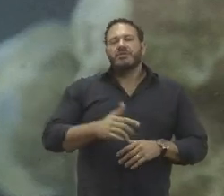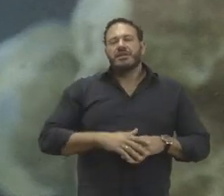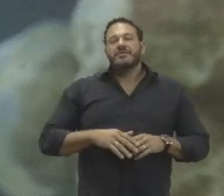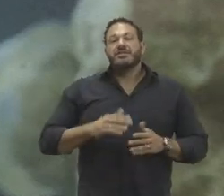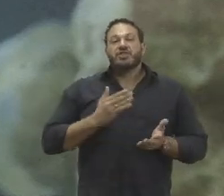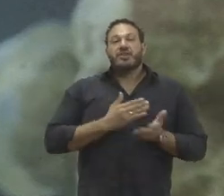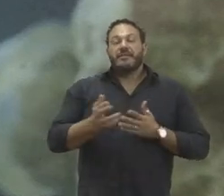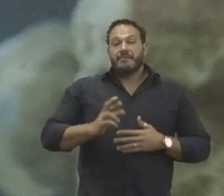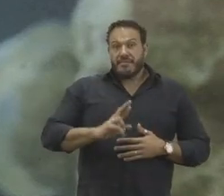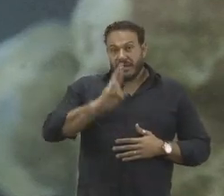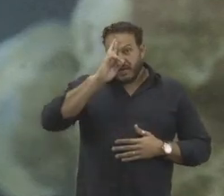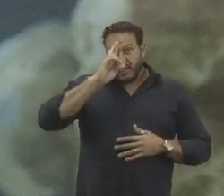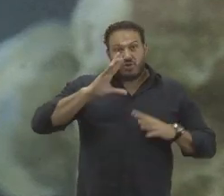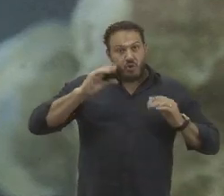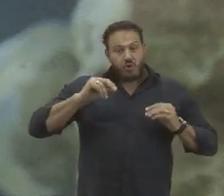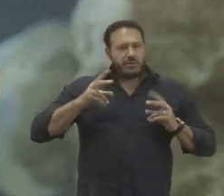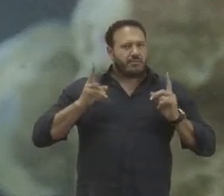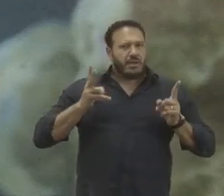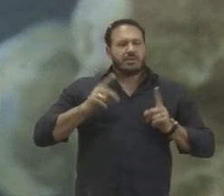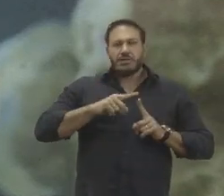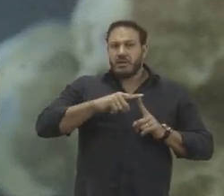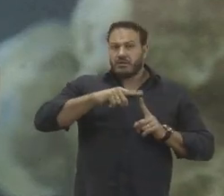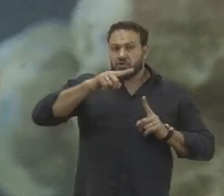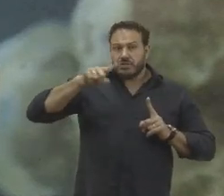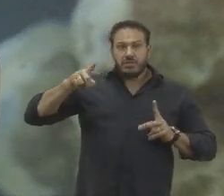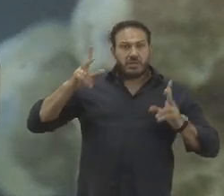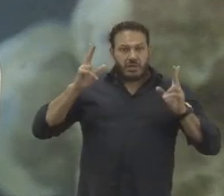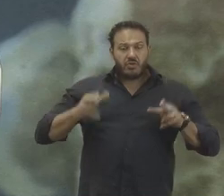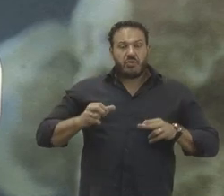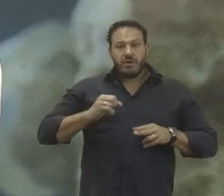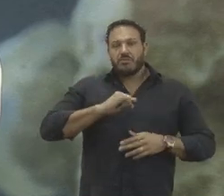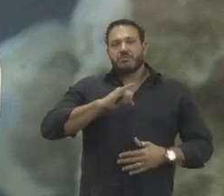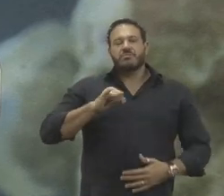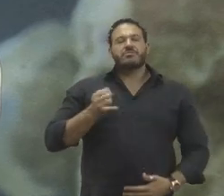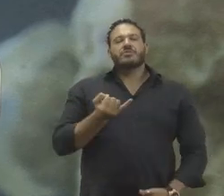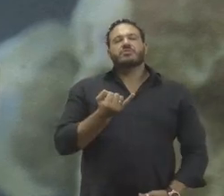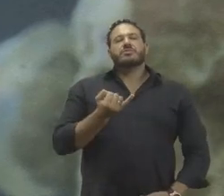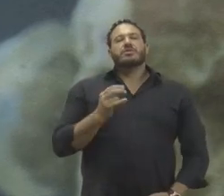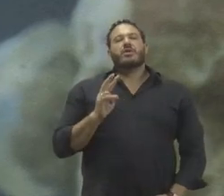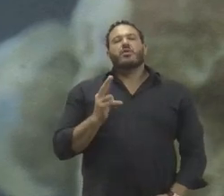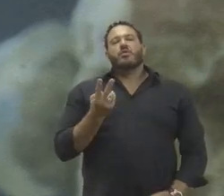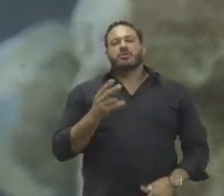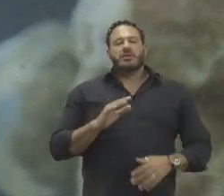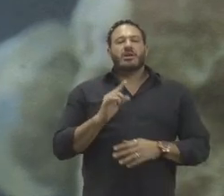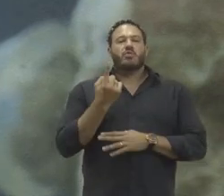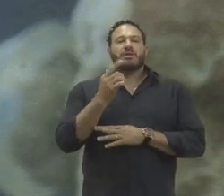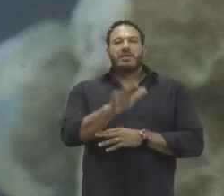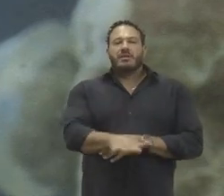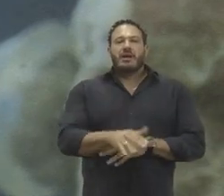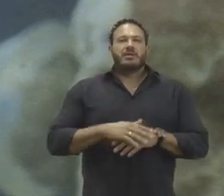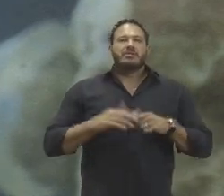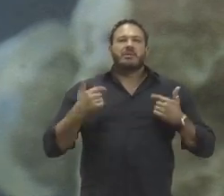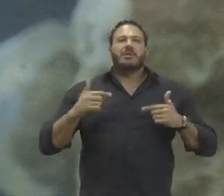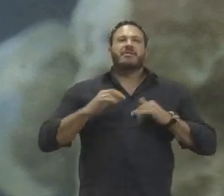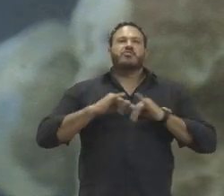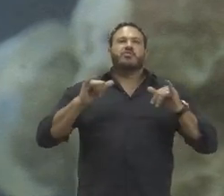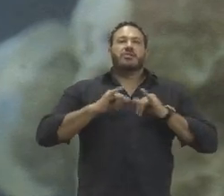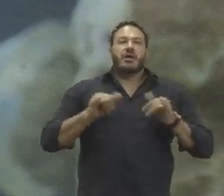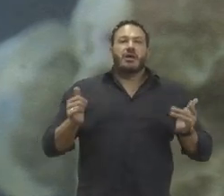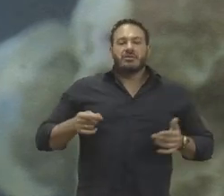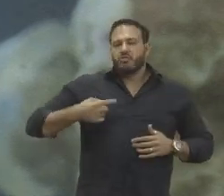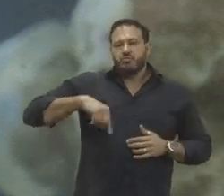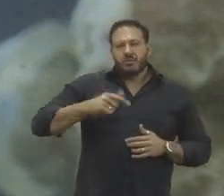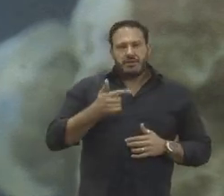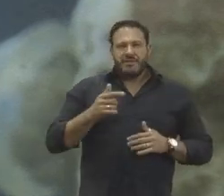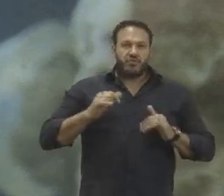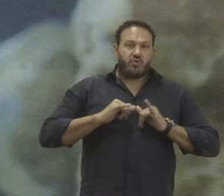entrava meia-noite dava a mesma audiência que o jornal hoje que entrava uma da tarde que trabalhava com notícia e a gente não trabalhava